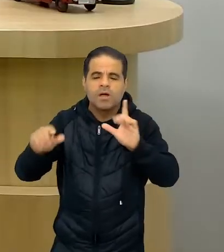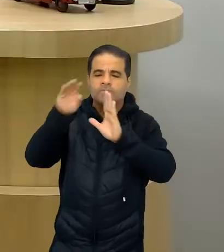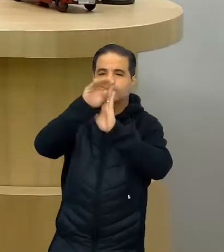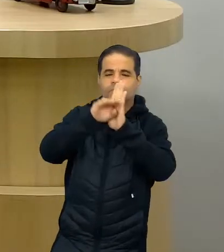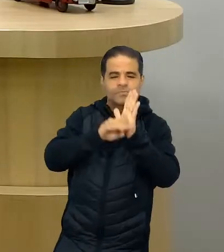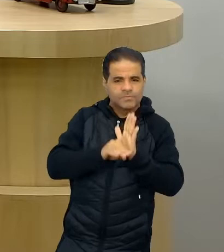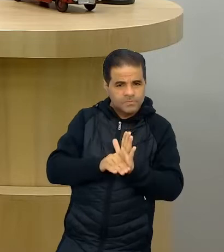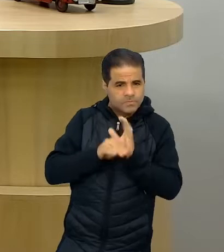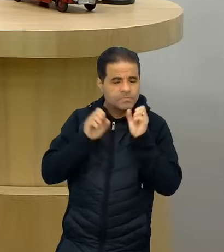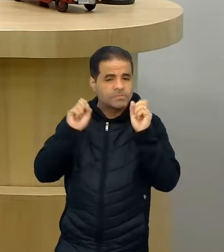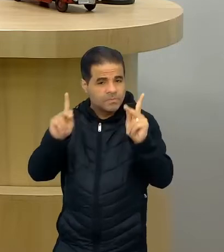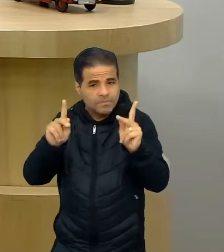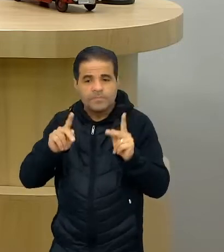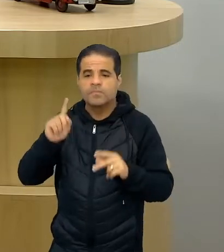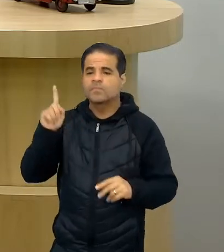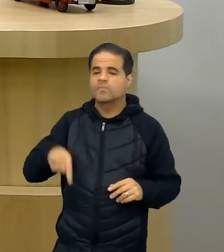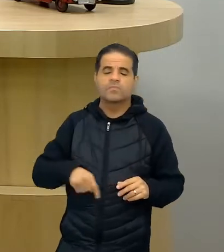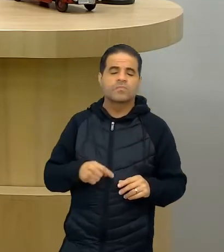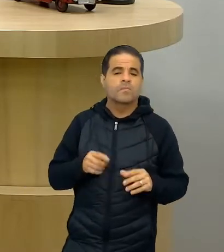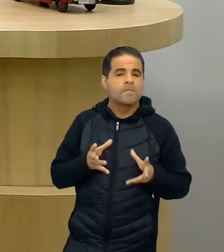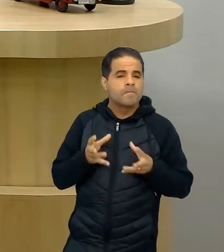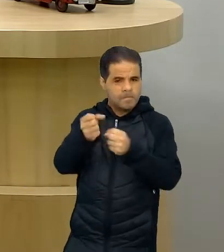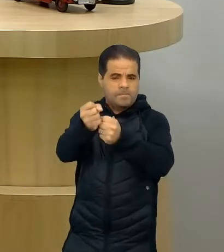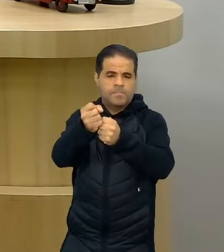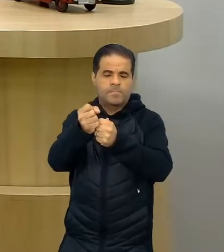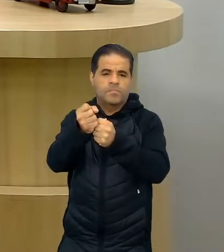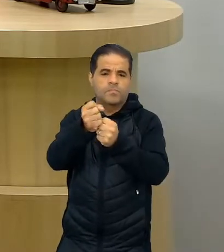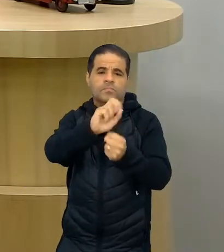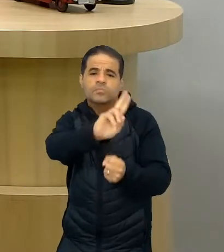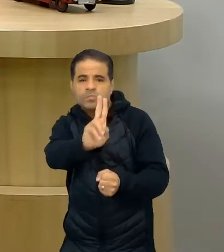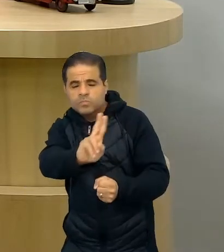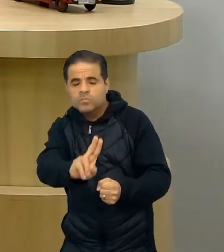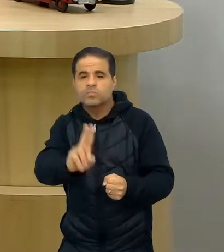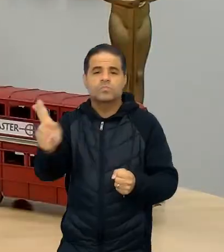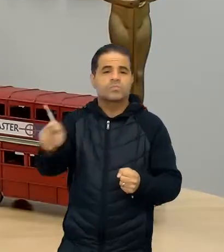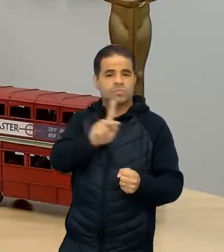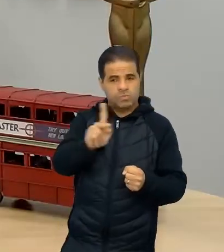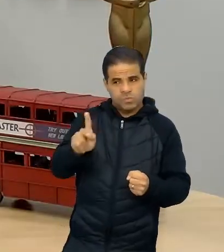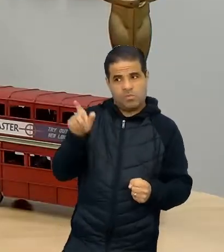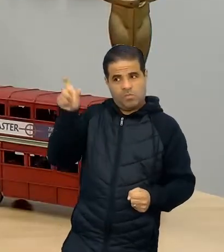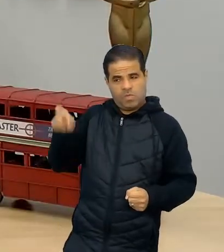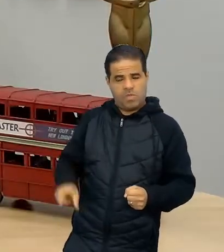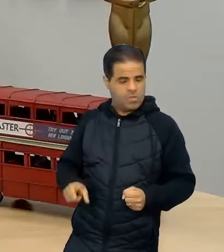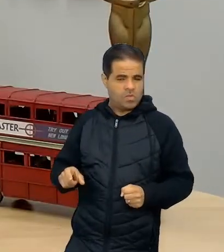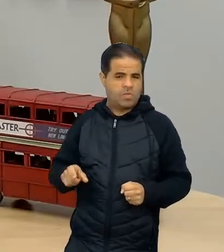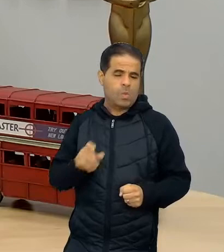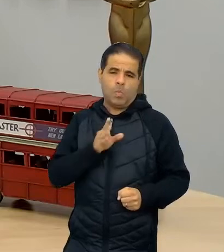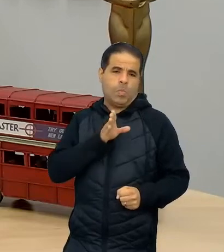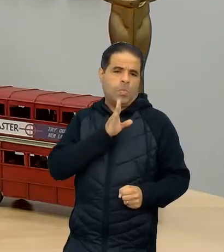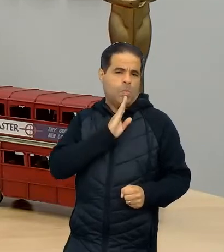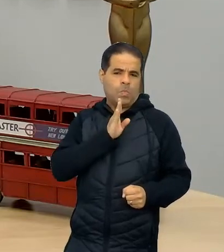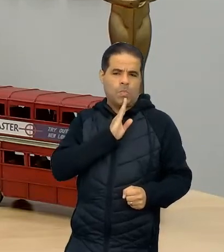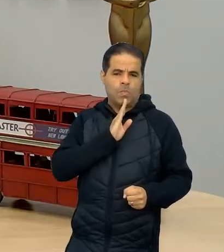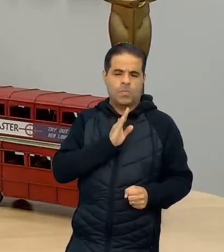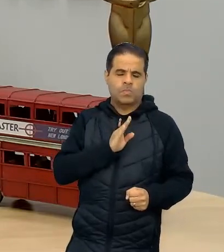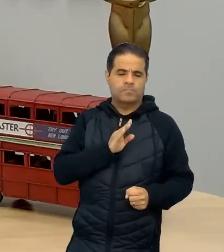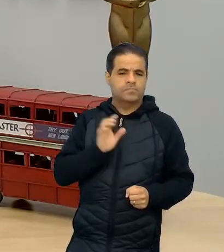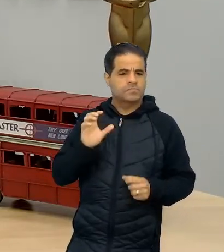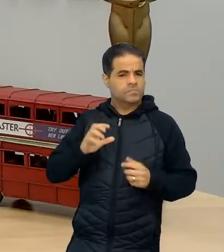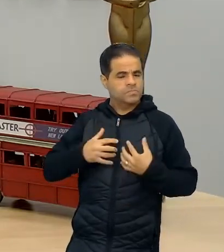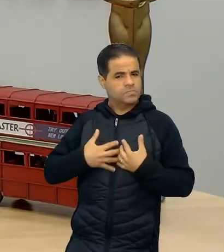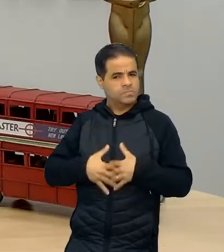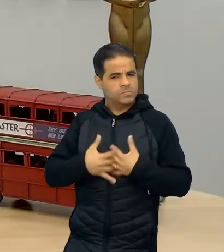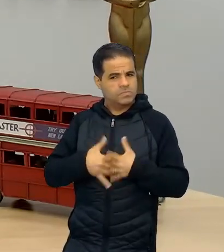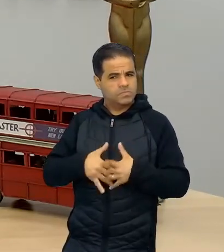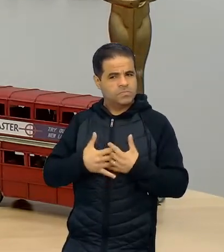Tá certinho? Tá. E assim, não se prenda aos nomes. Claro, a professora Ilana não é conhecedora, né, dos aparelhos. Mas,